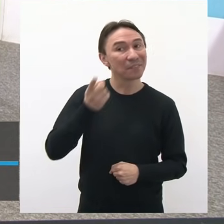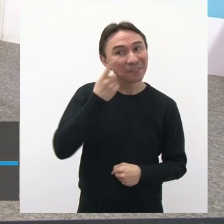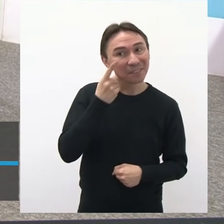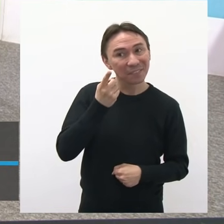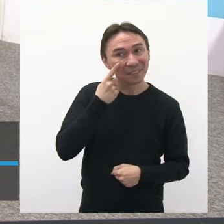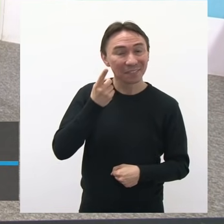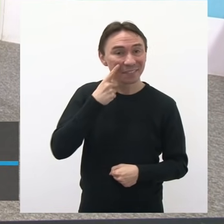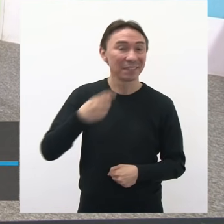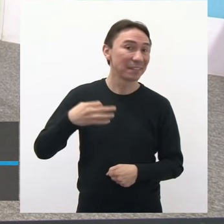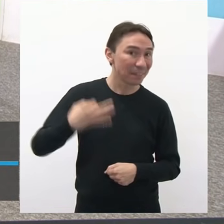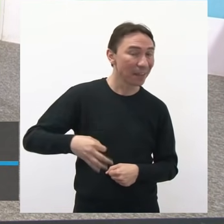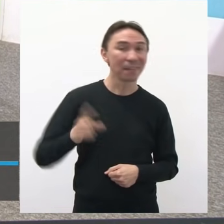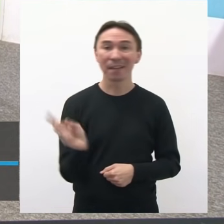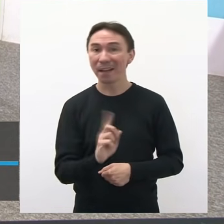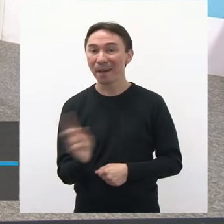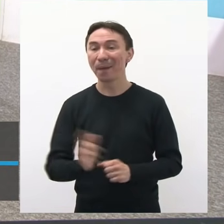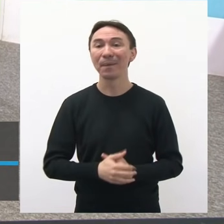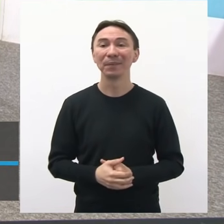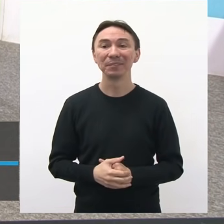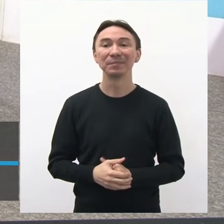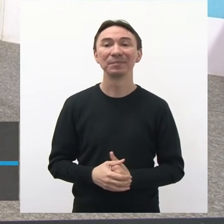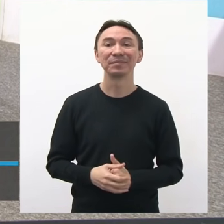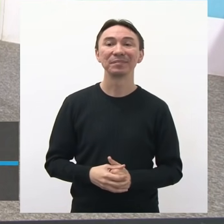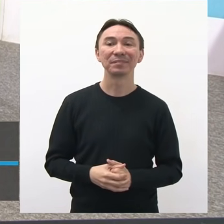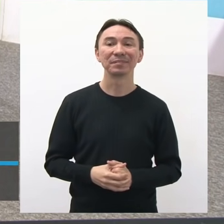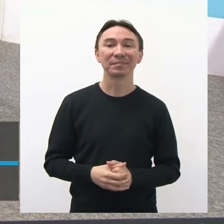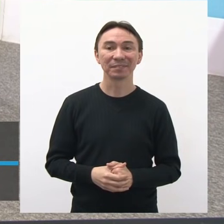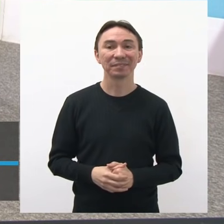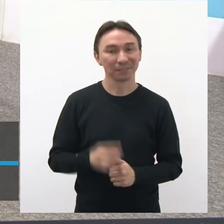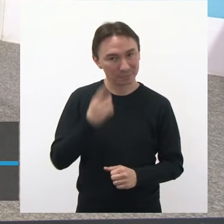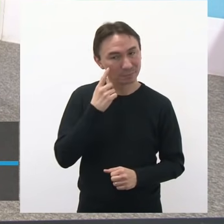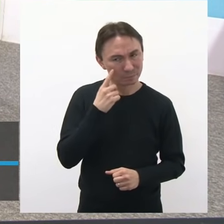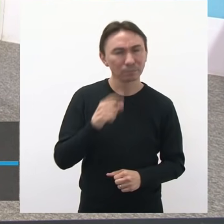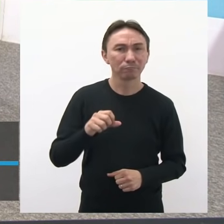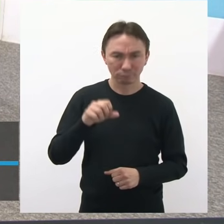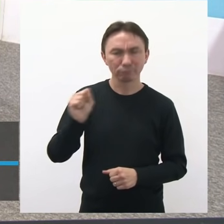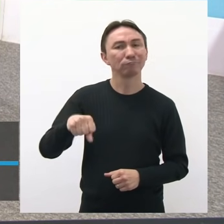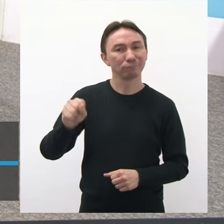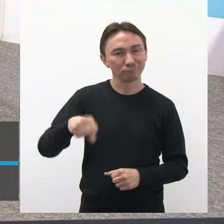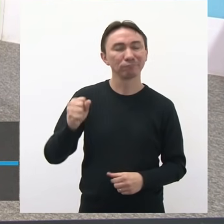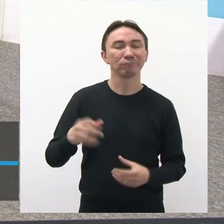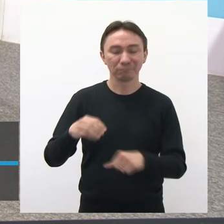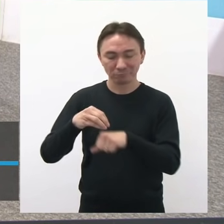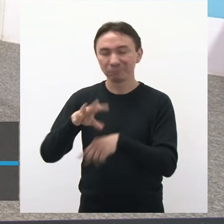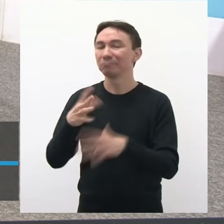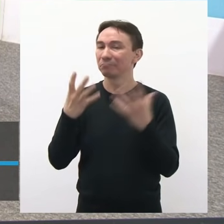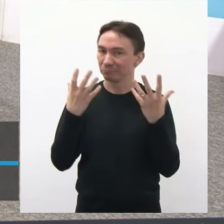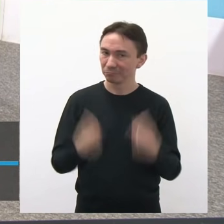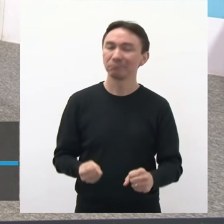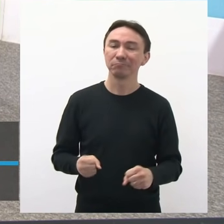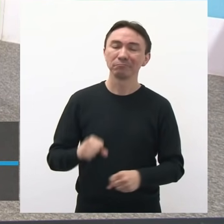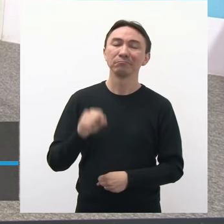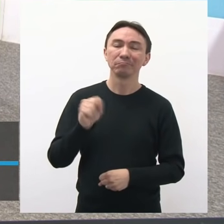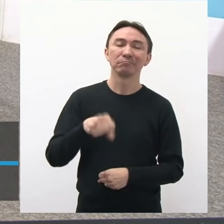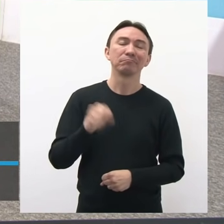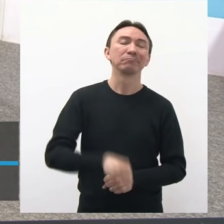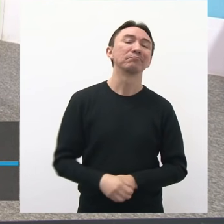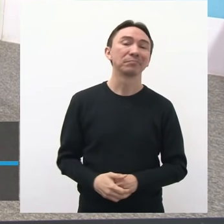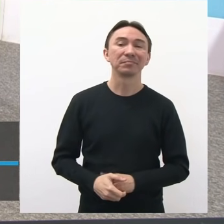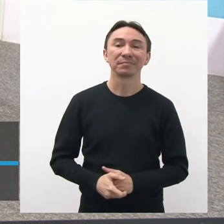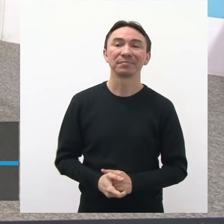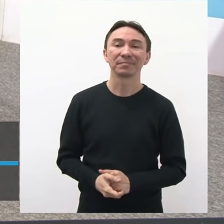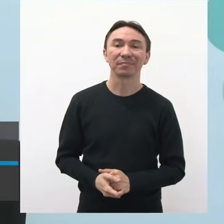qual que vai rolar. Vamos ver qual vai. O pessoal está dizendo que sim, é para fazer essa dobrinha assim. Tá.